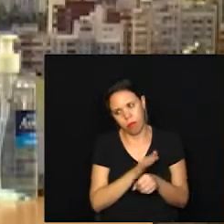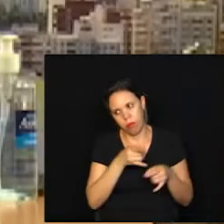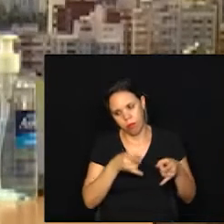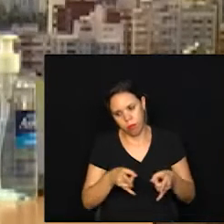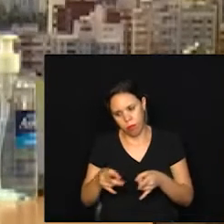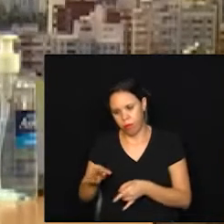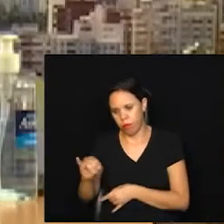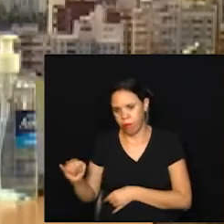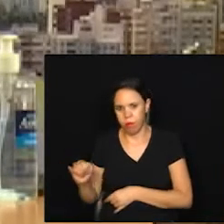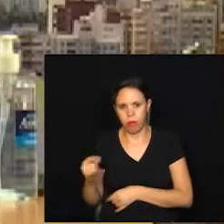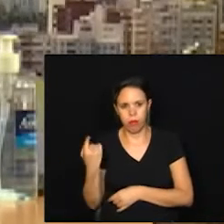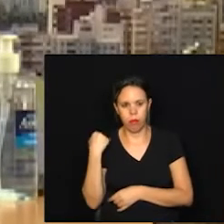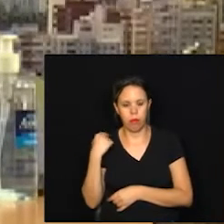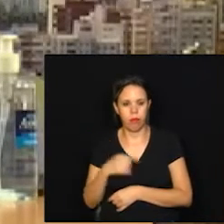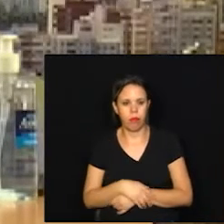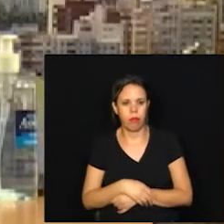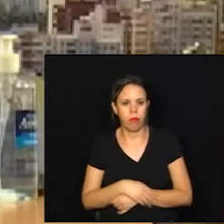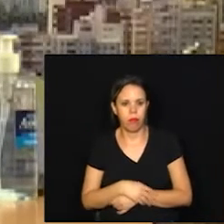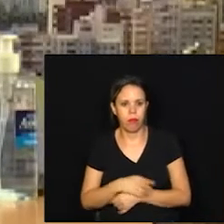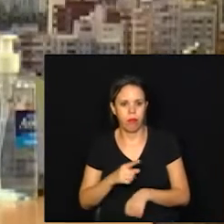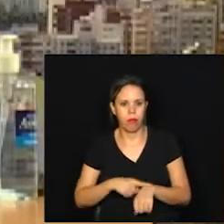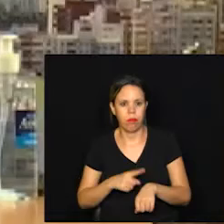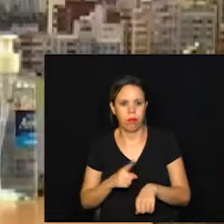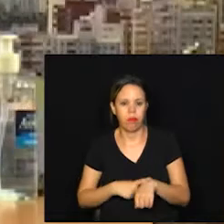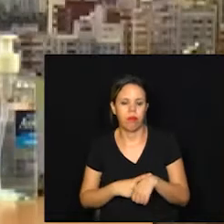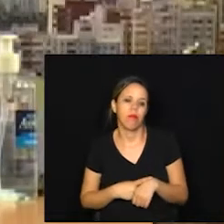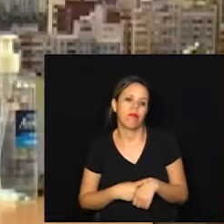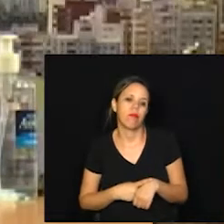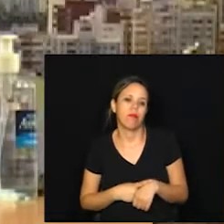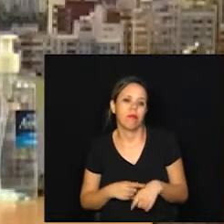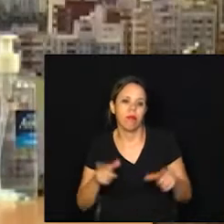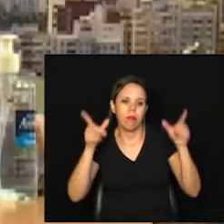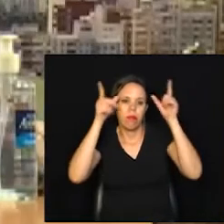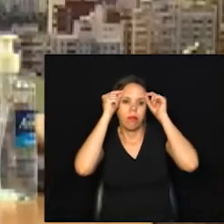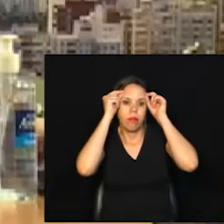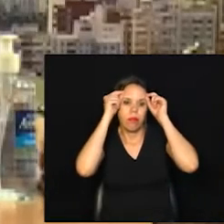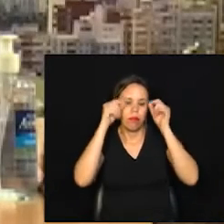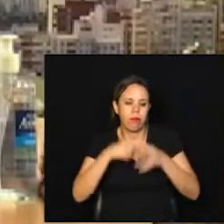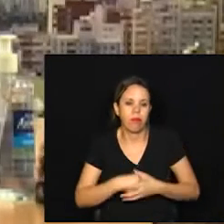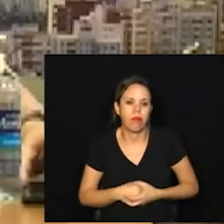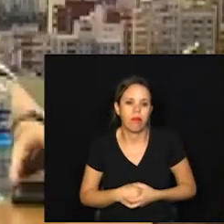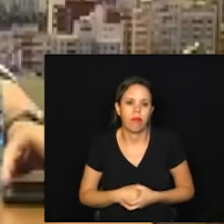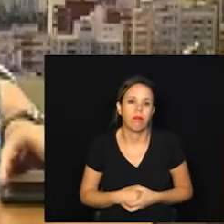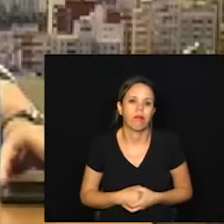UTI, que era, naquele momento, mais folgada,